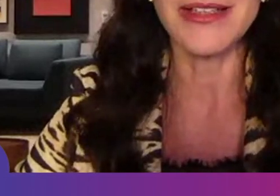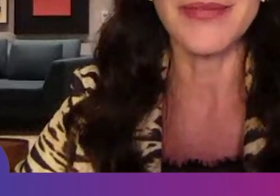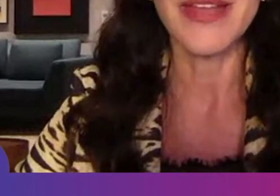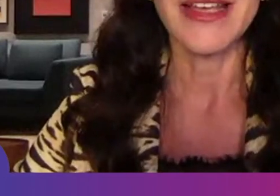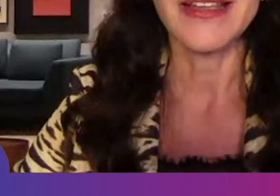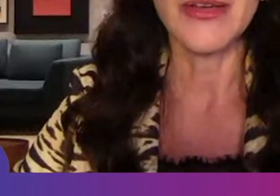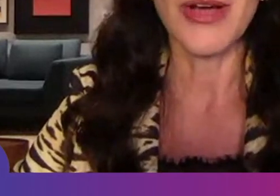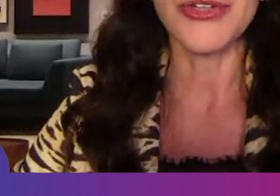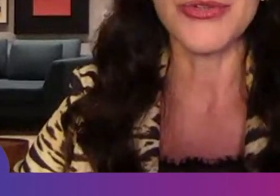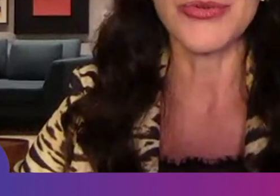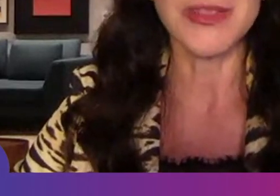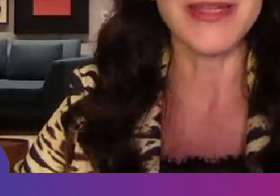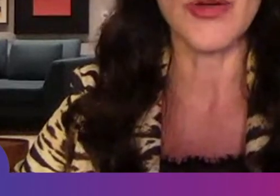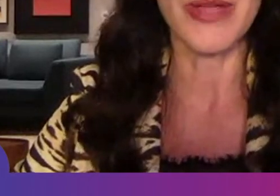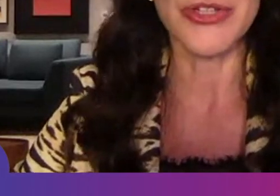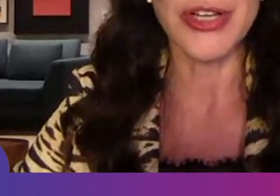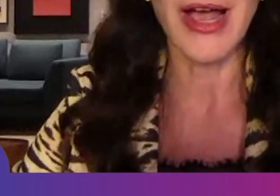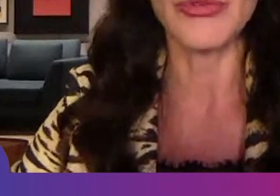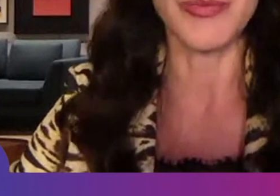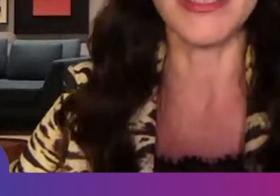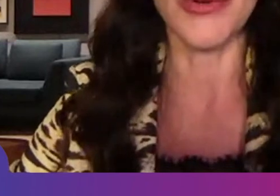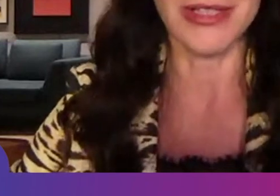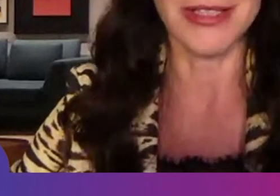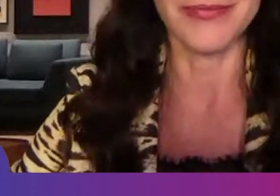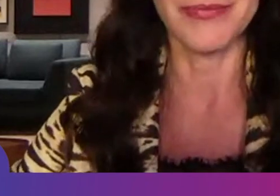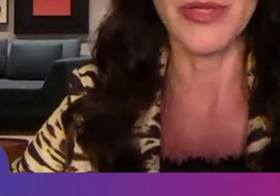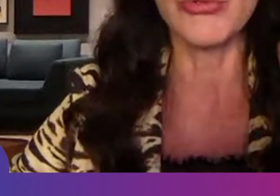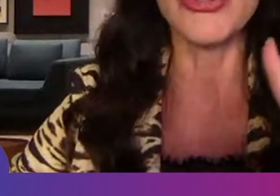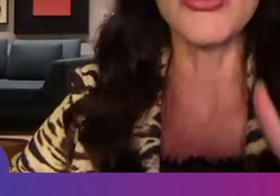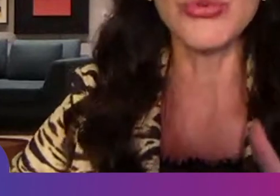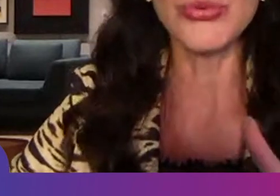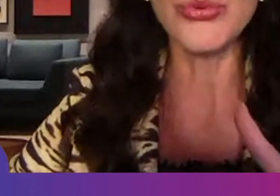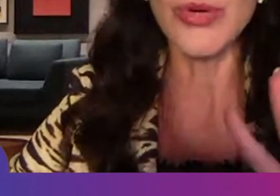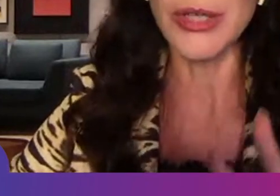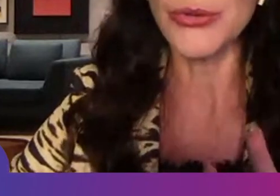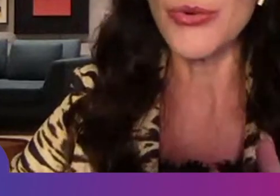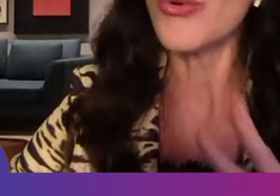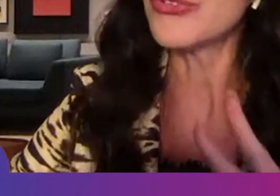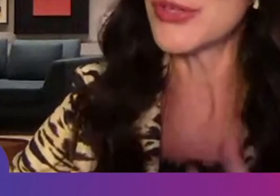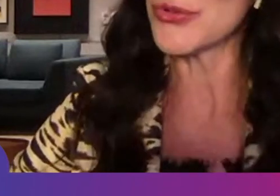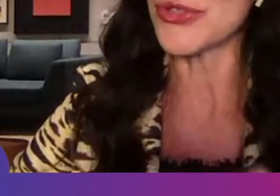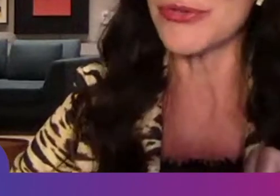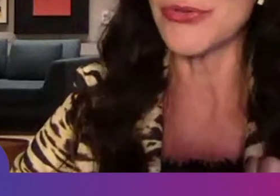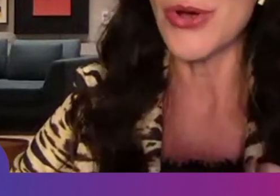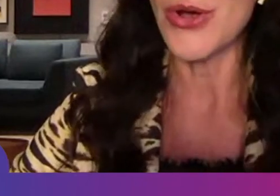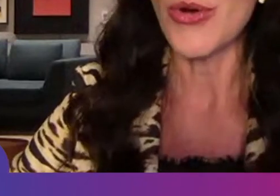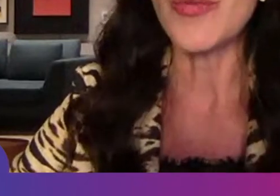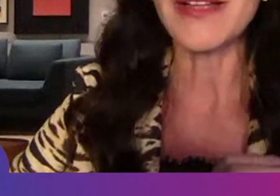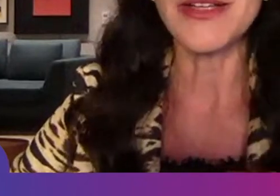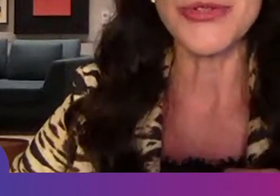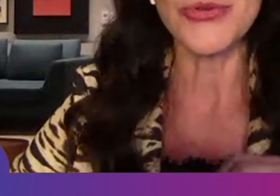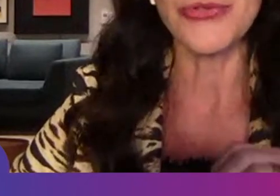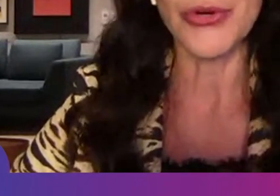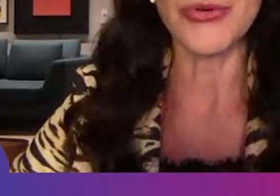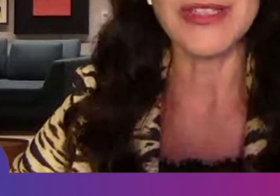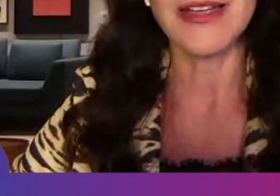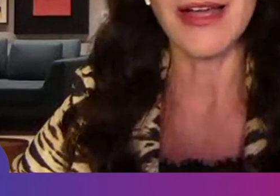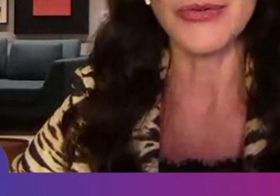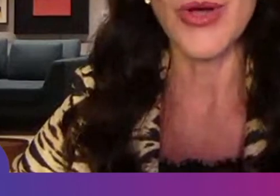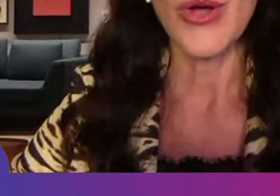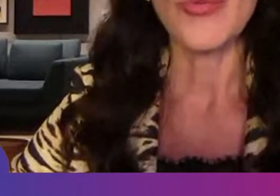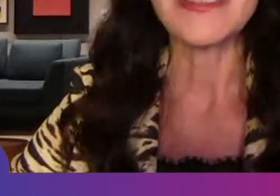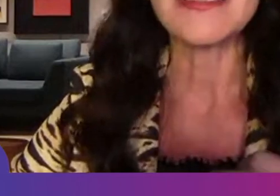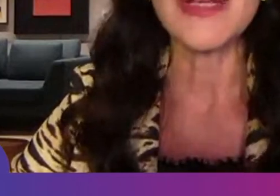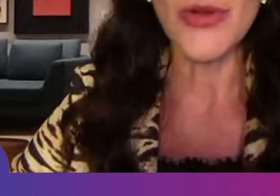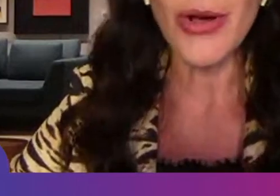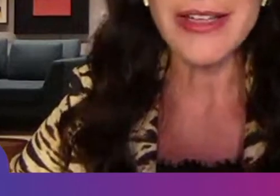essa semana e que eu acho especialmente auspiciosa. Pelo segundo ano consecutivo, o Bradesco foi